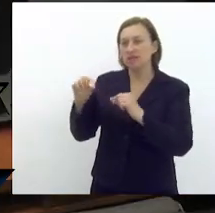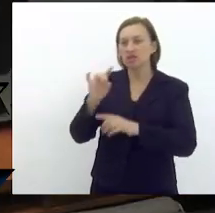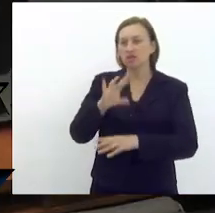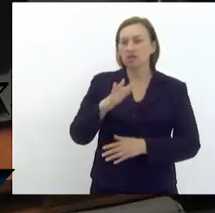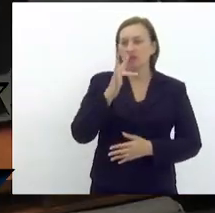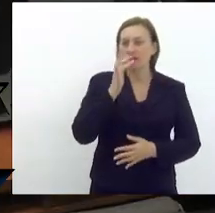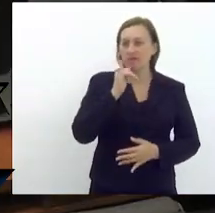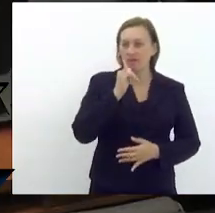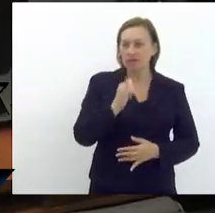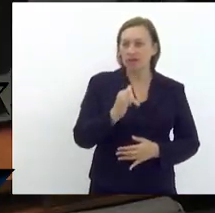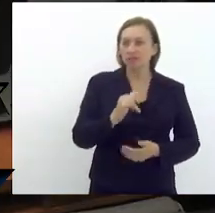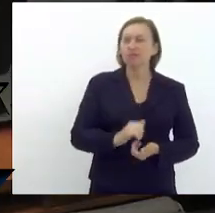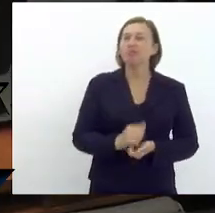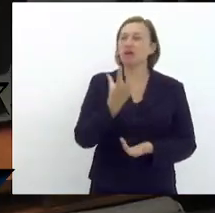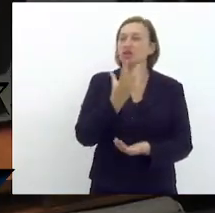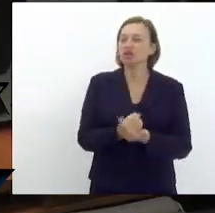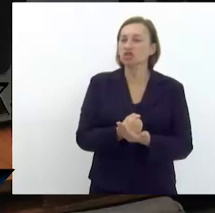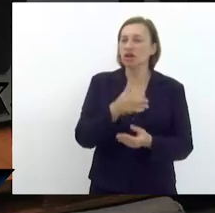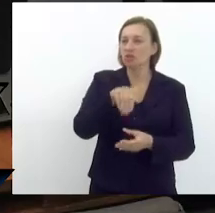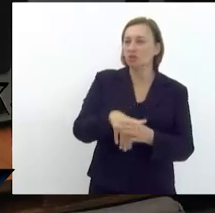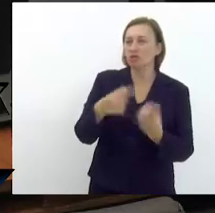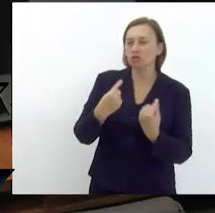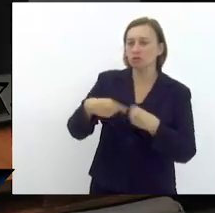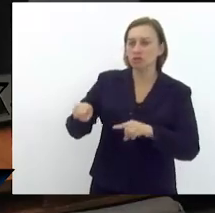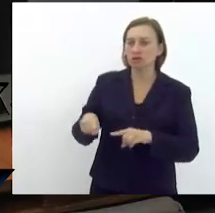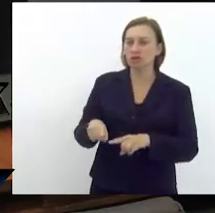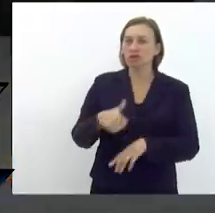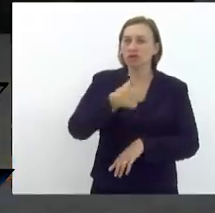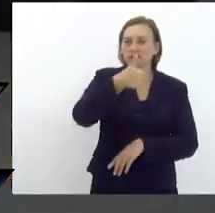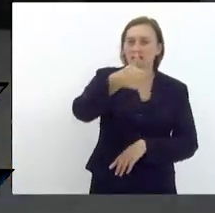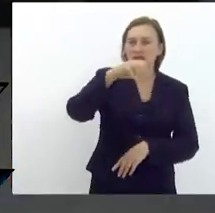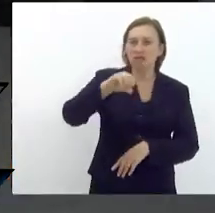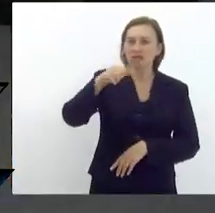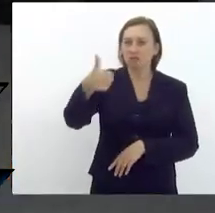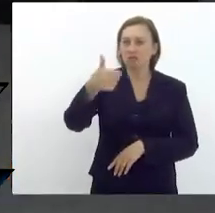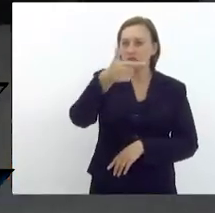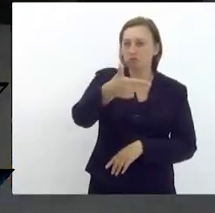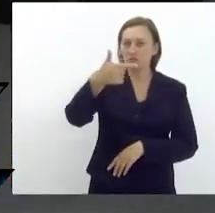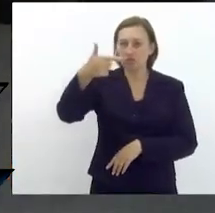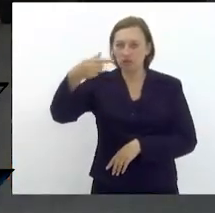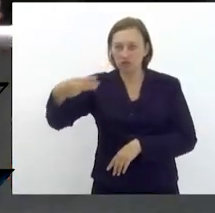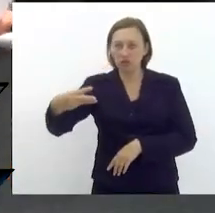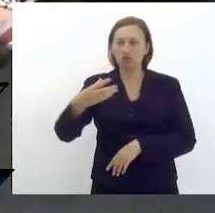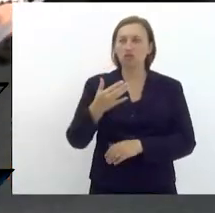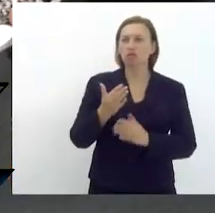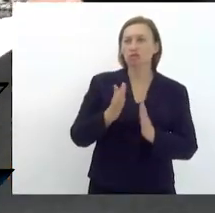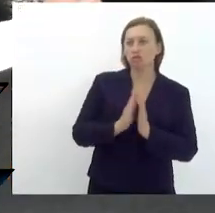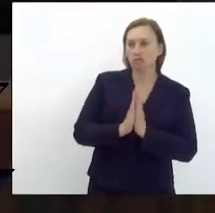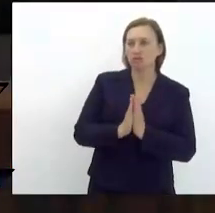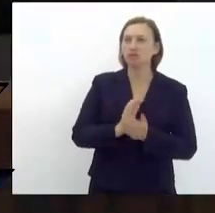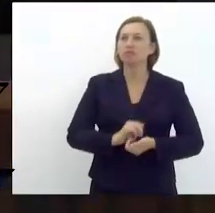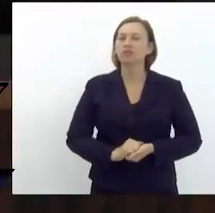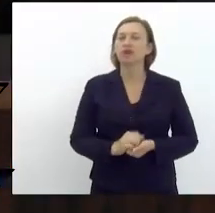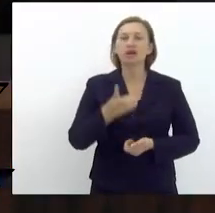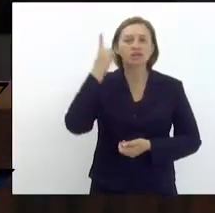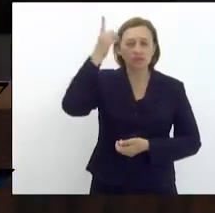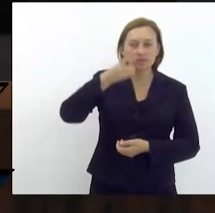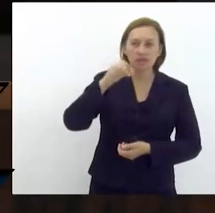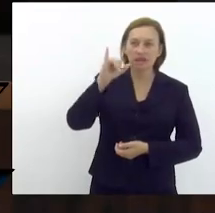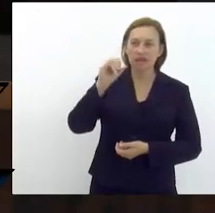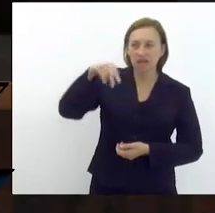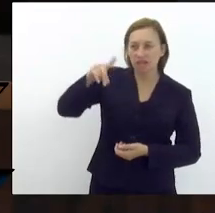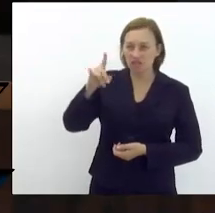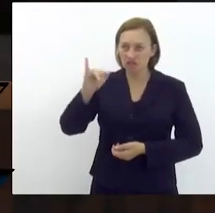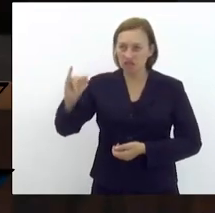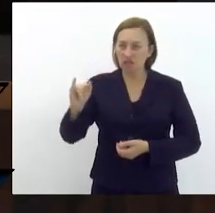registrar o meu voto contrário ao projeto 101 2023 por favor deputada índia armelão